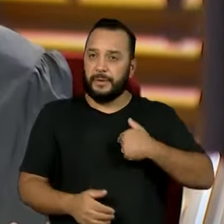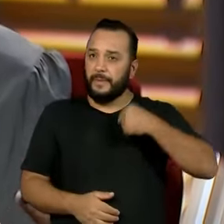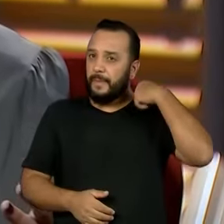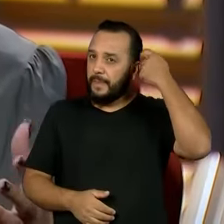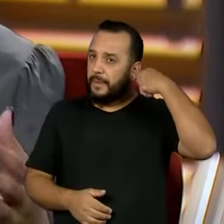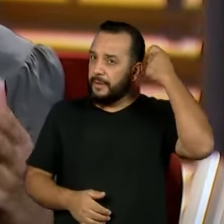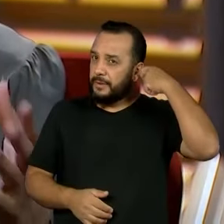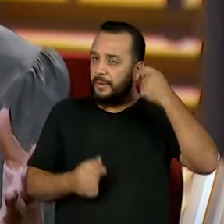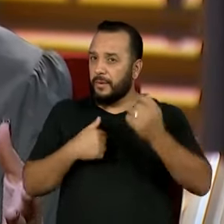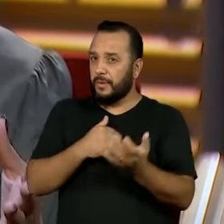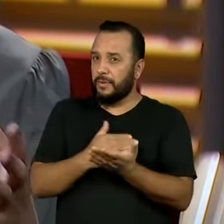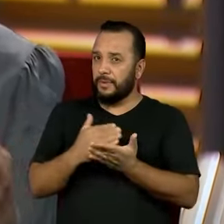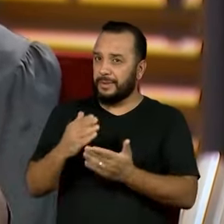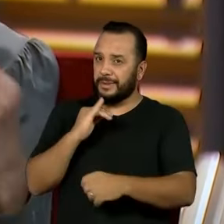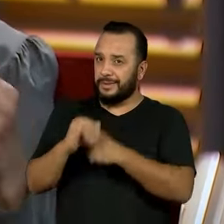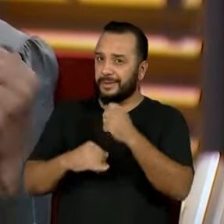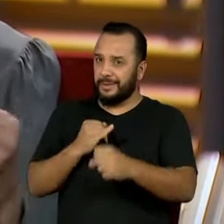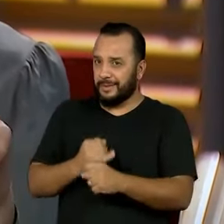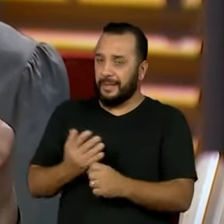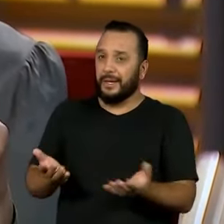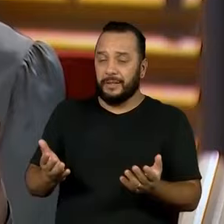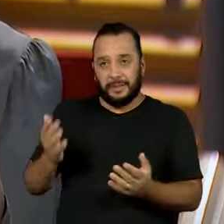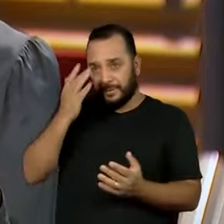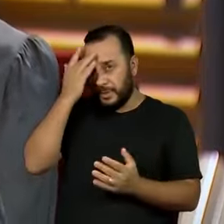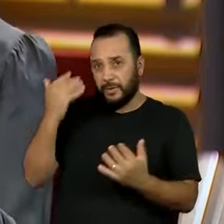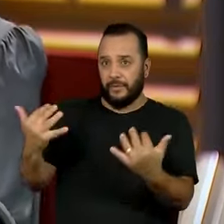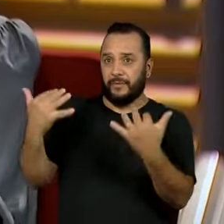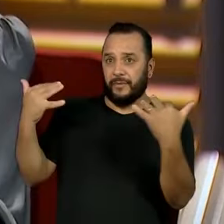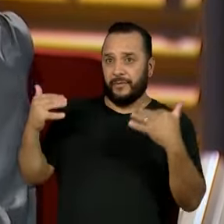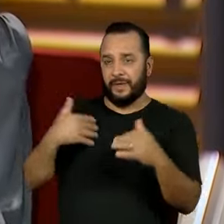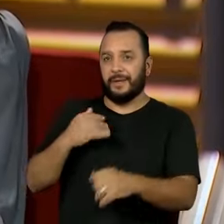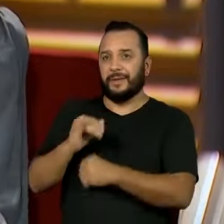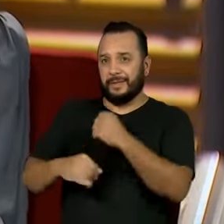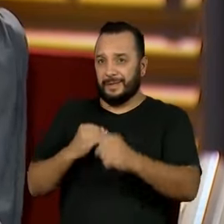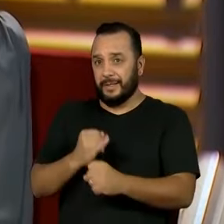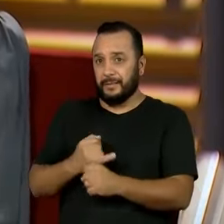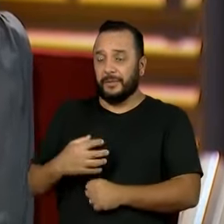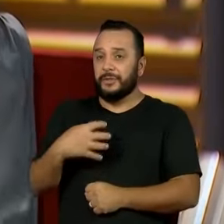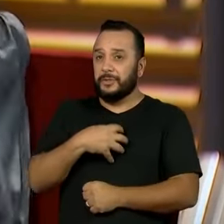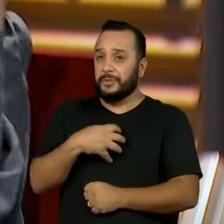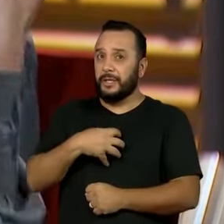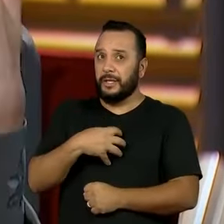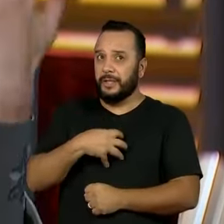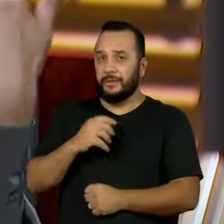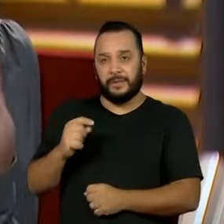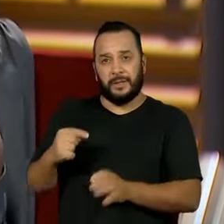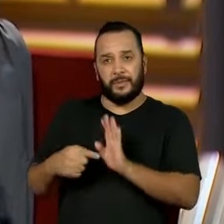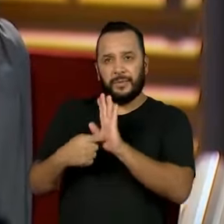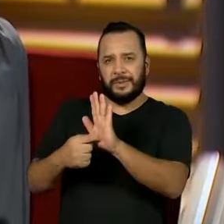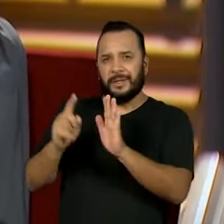começou Teoricamente na internet eu chamei a atenção na internet mas o meu modelo a maneira que eu chamei a atenção ainda foi muito antiga